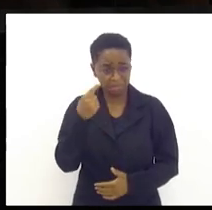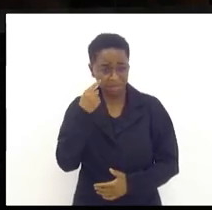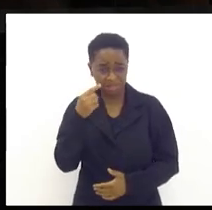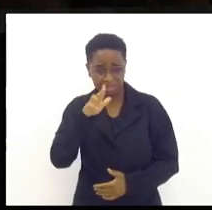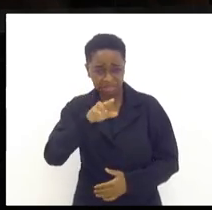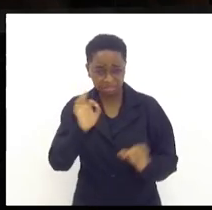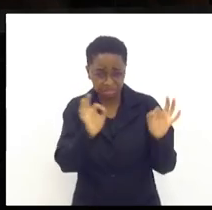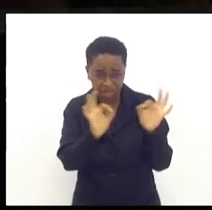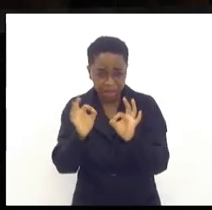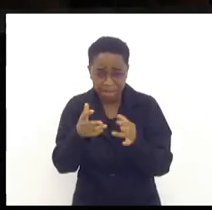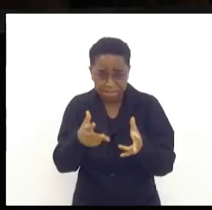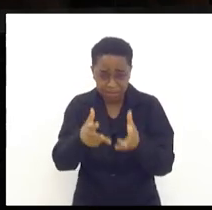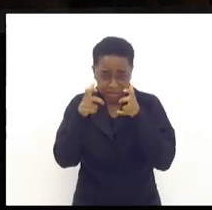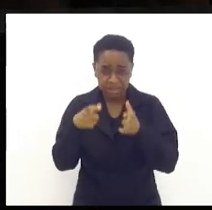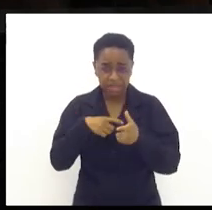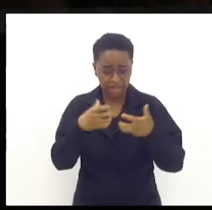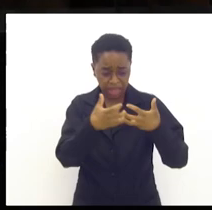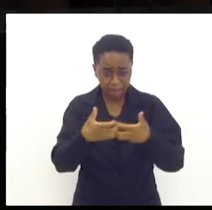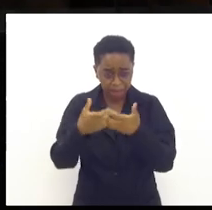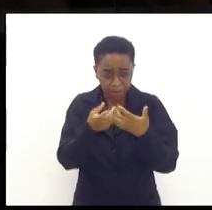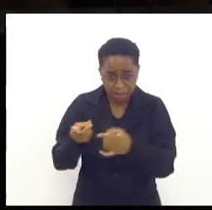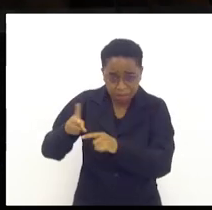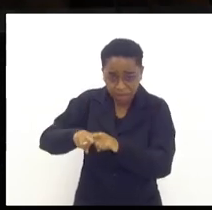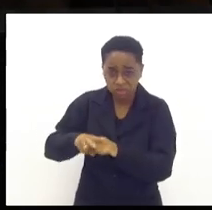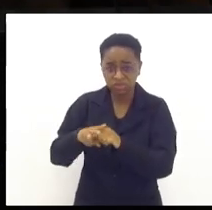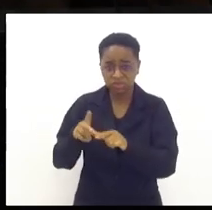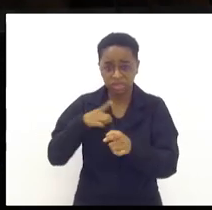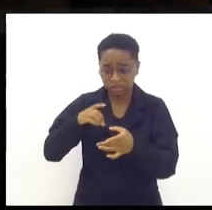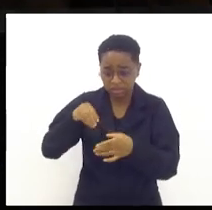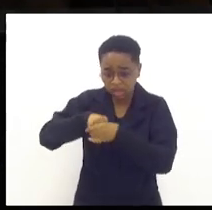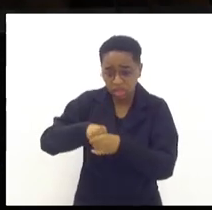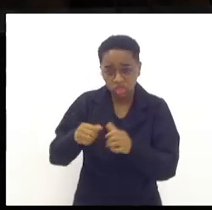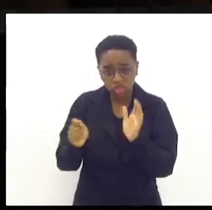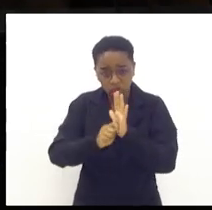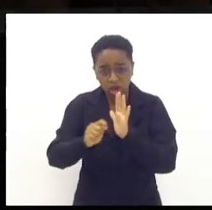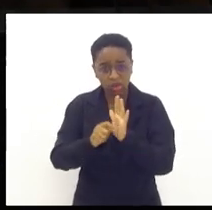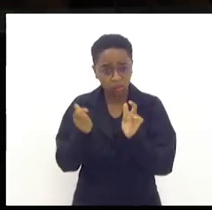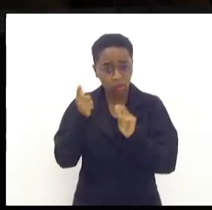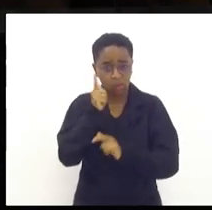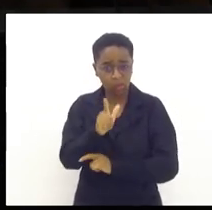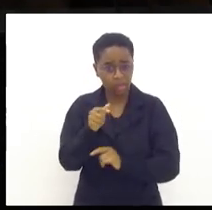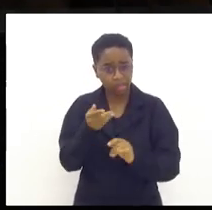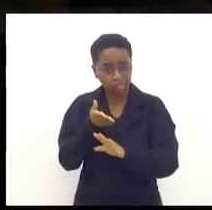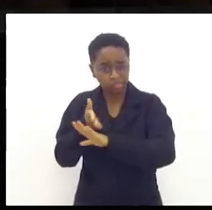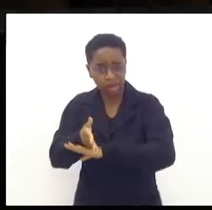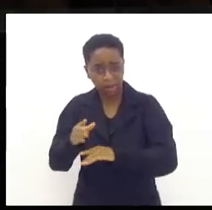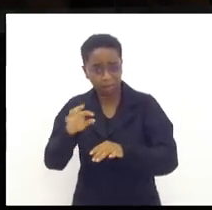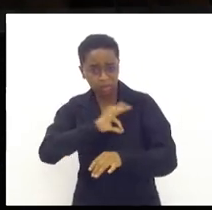caminhão apreendido com droga podia entrar na Polícia Civil e sair.